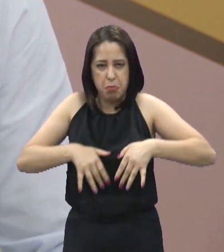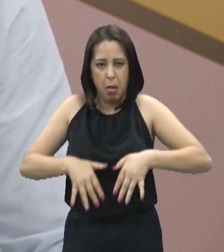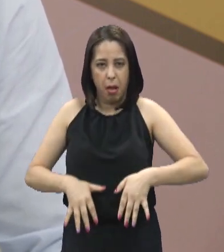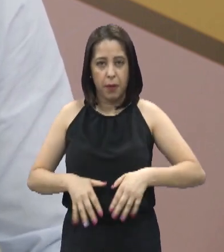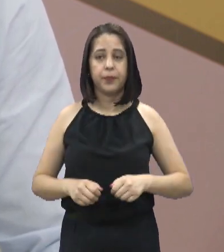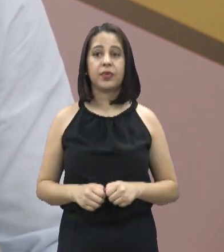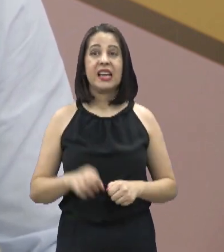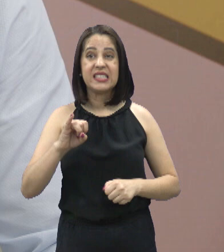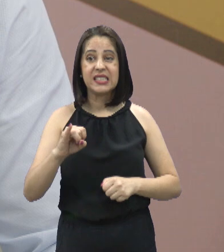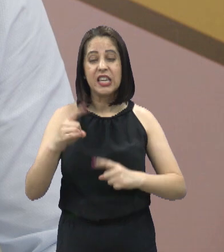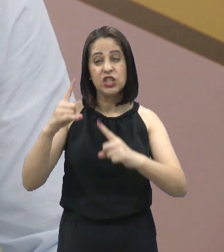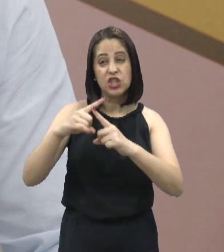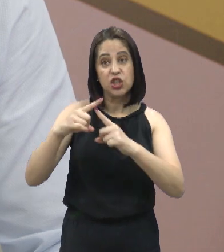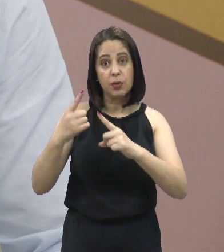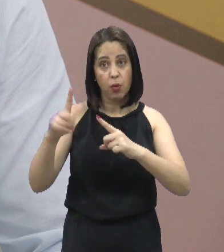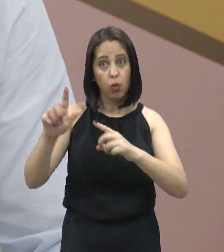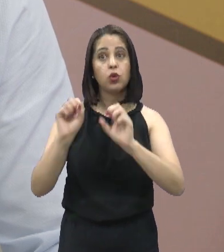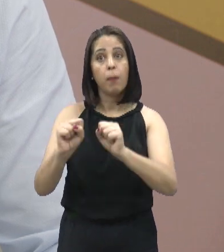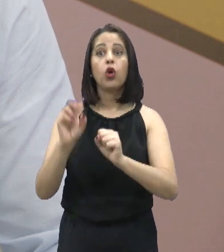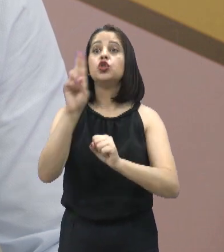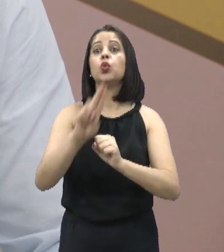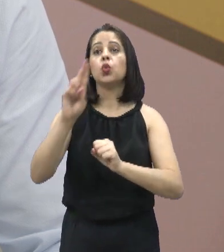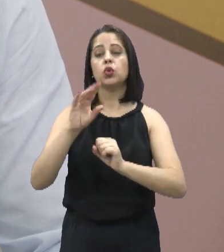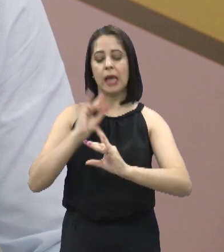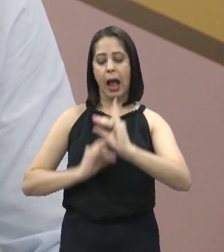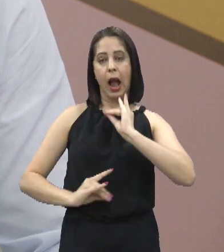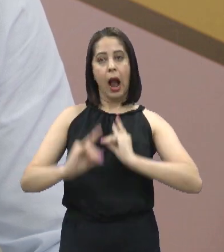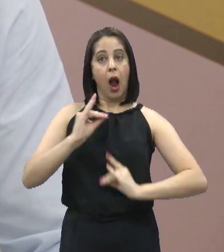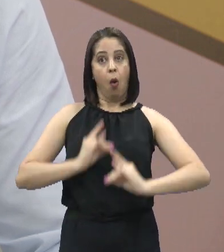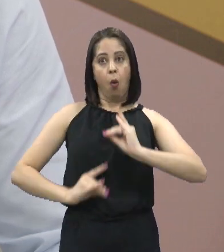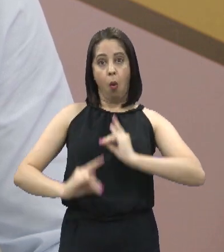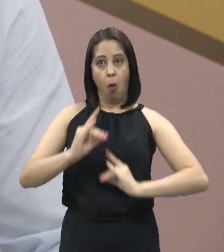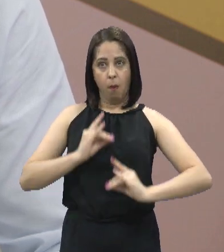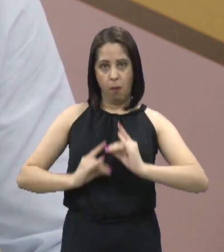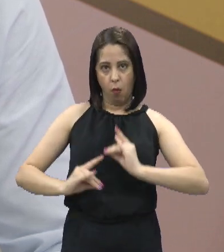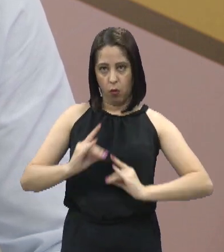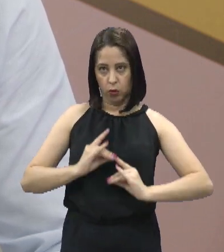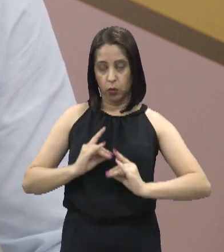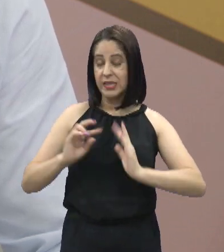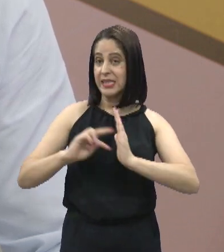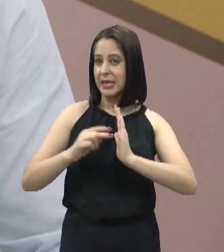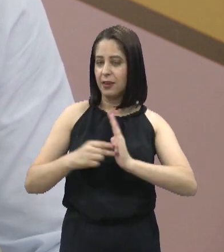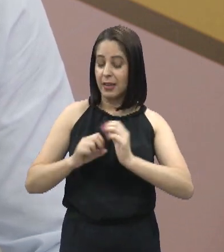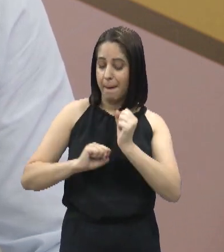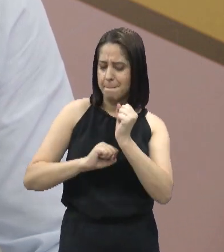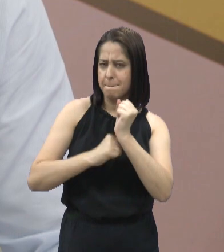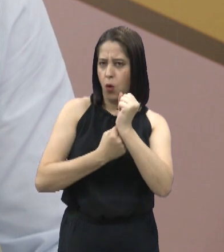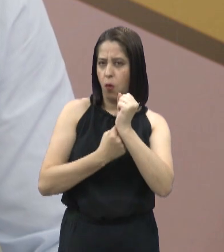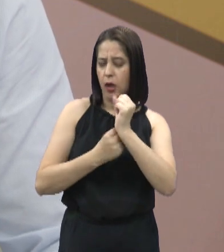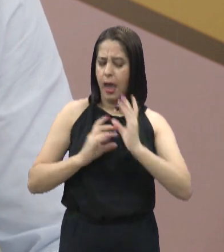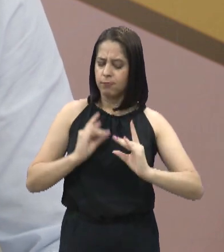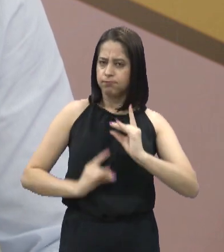mama, a gente pode usar a hormonioterapia, que são medicações para bloquear a ação hormonal. Em alguns casos, a gente tem